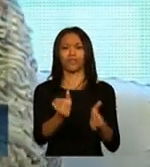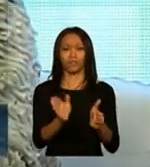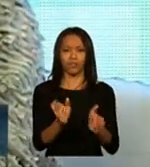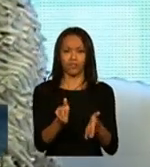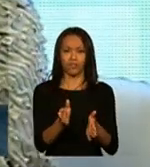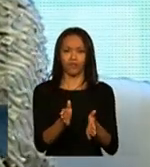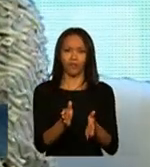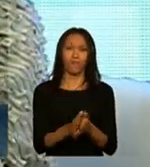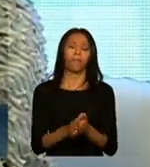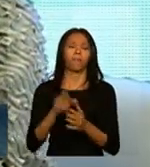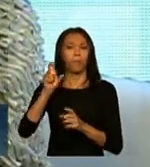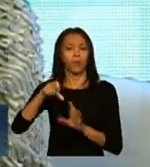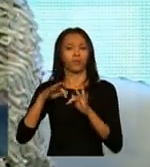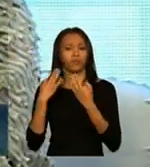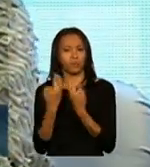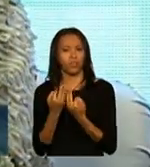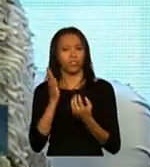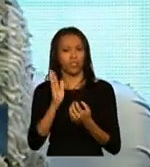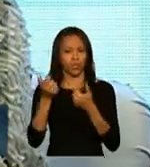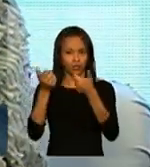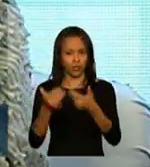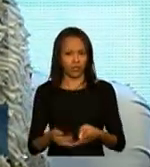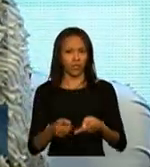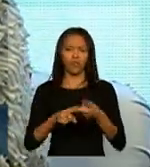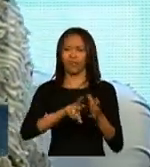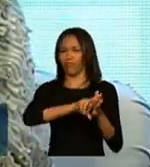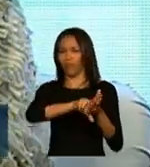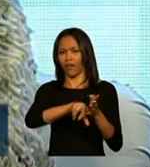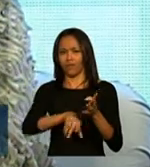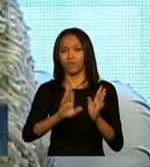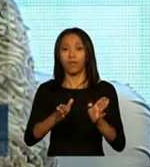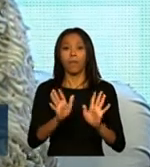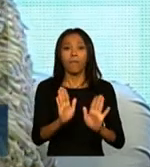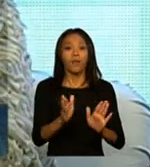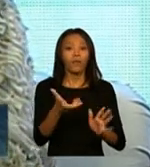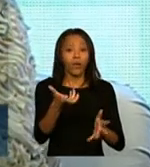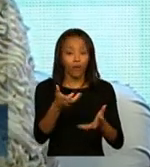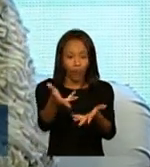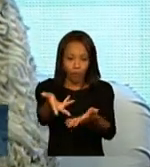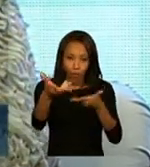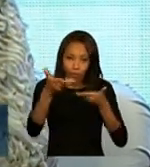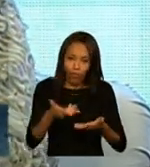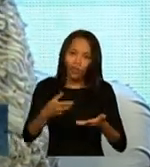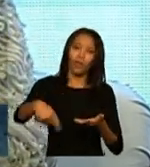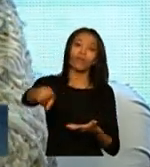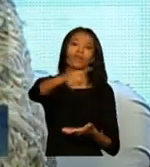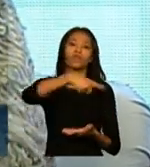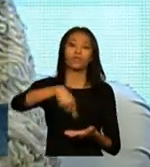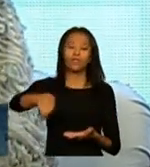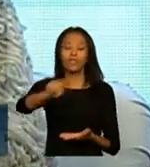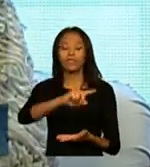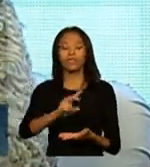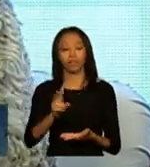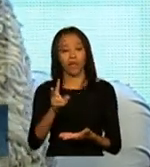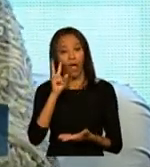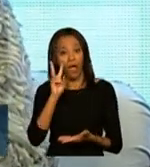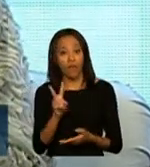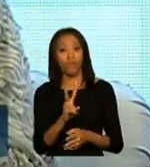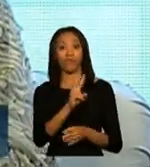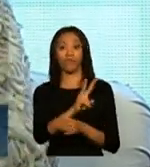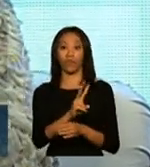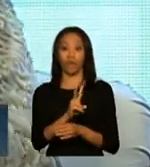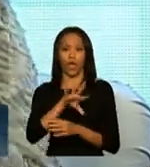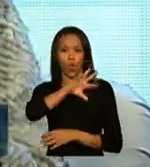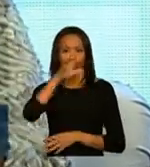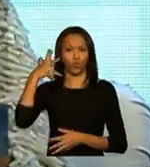do Bolsa Família e das nossas agendas muitas vezes. Mas eu queria convidar os senhores a ver a fala do Banco